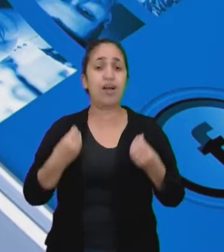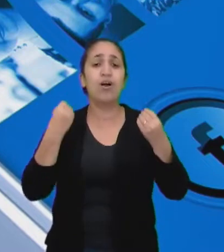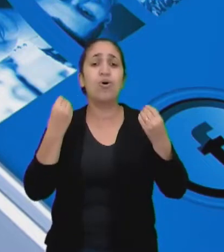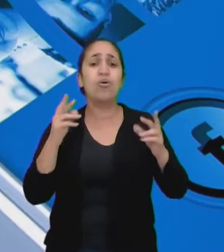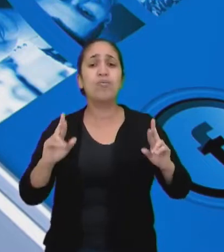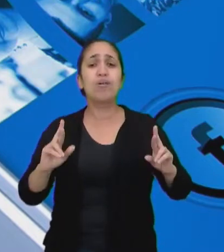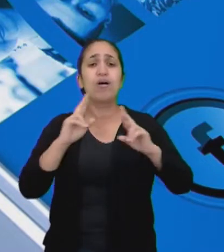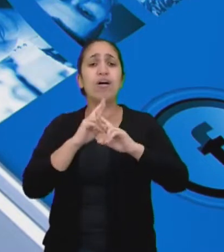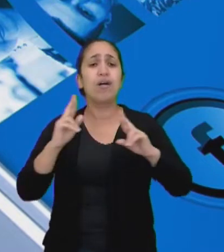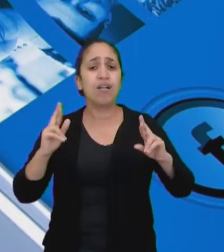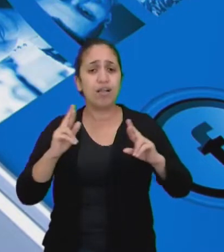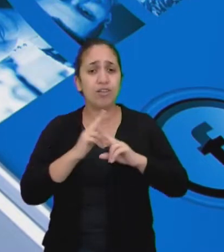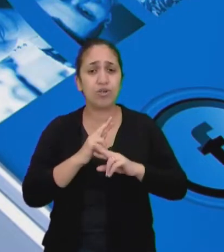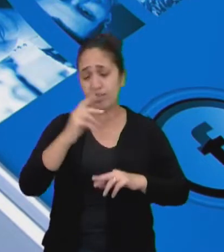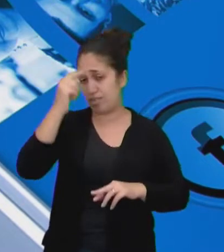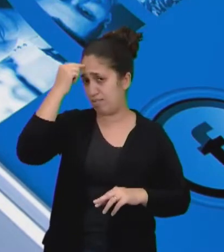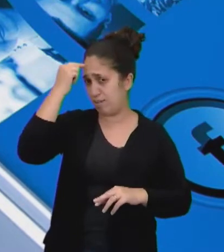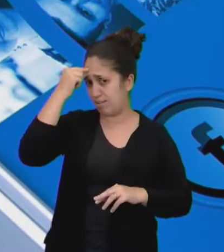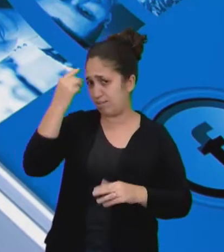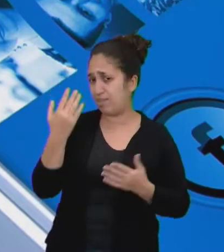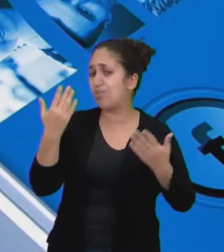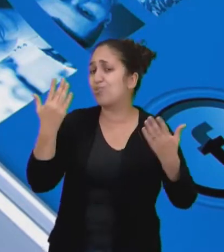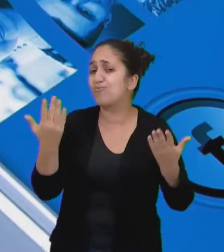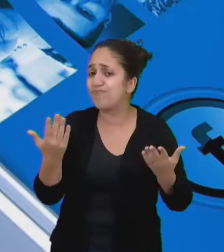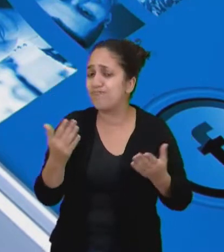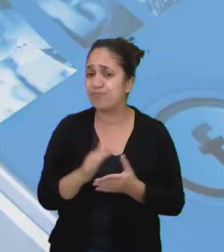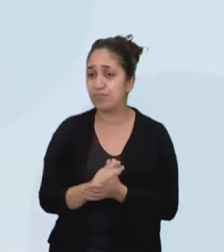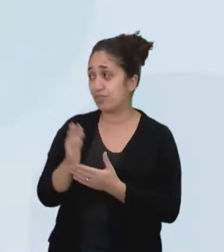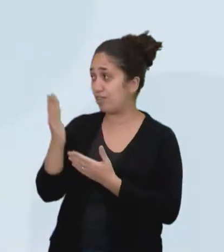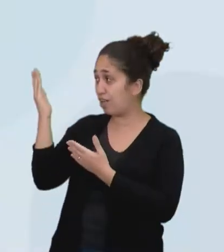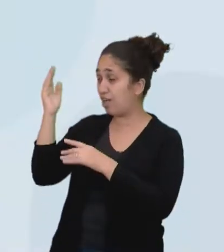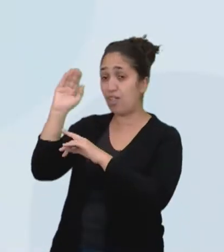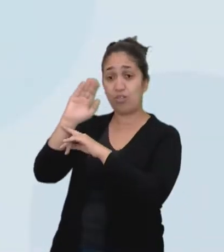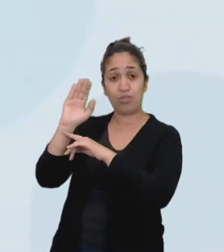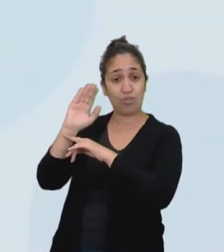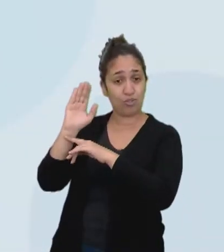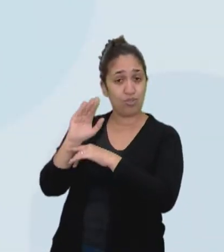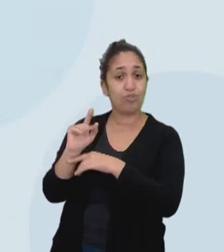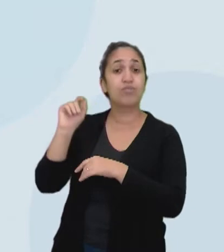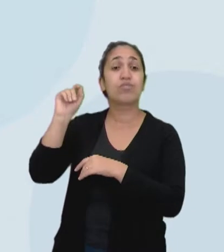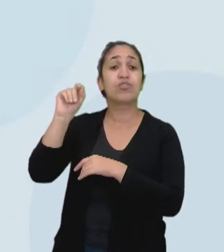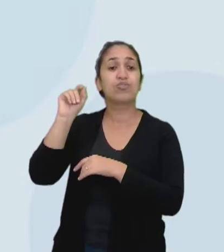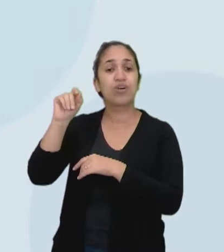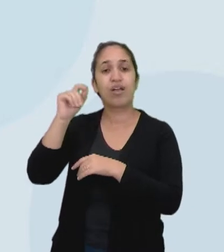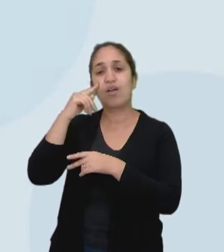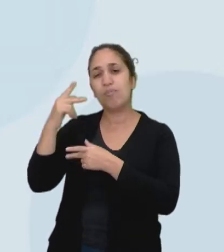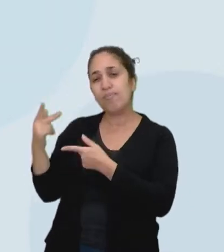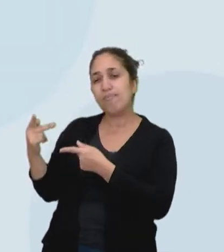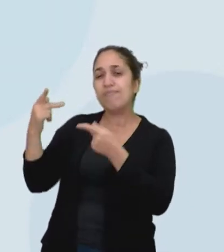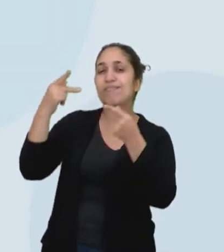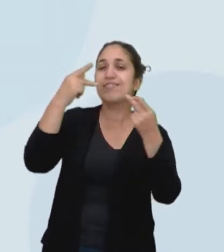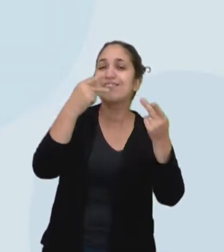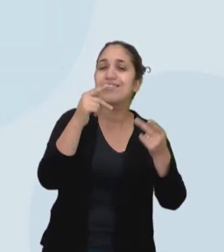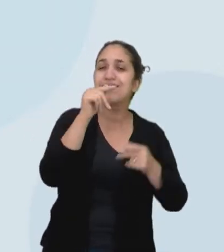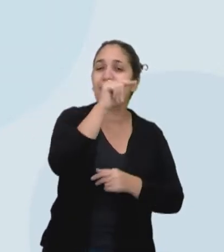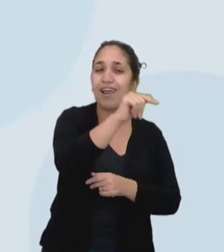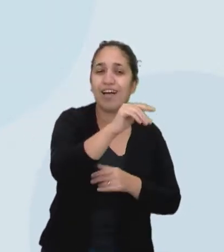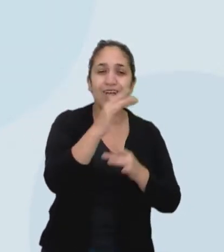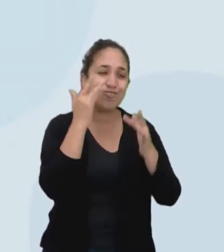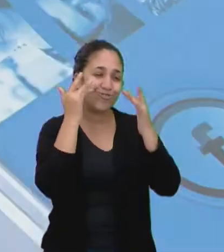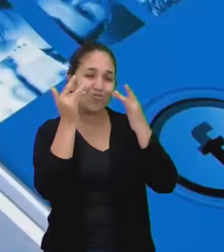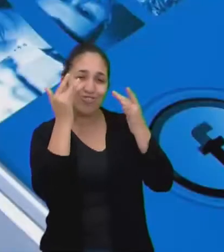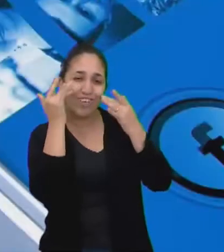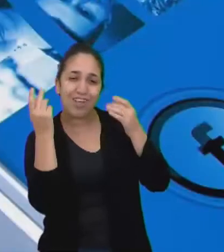relaciona com isso? Pensando nisso, nós temos agora um vídeo que é um mistério, uma visita que o Pro fez lá no